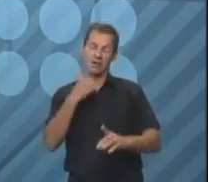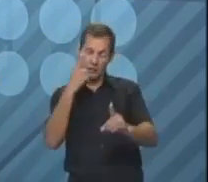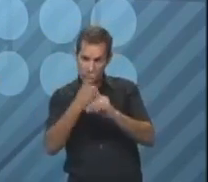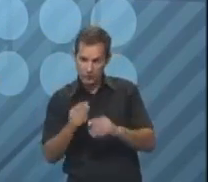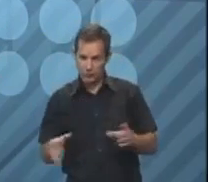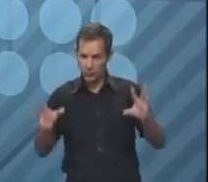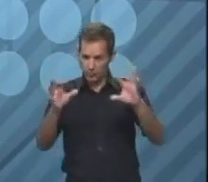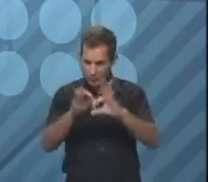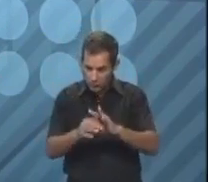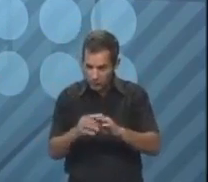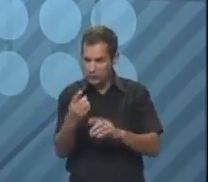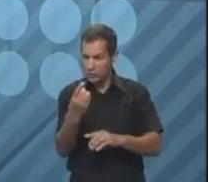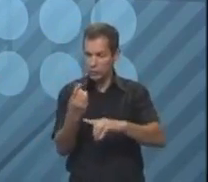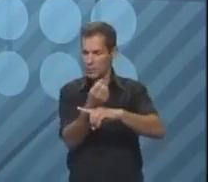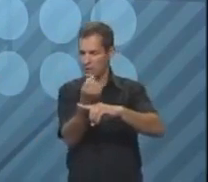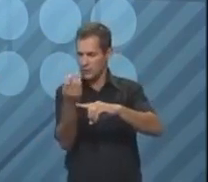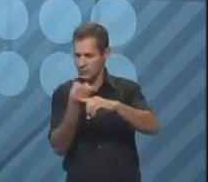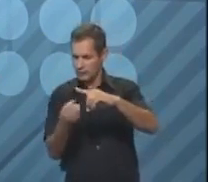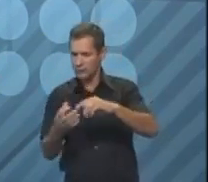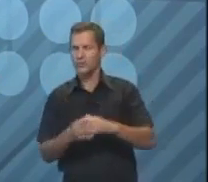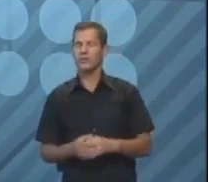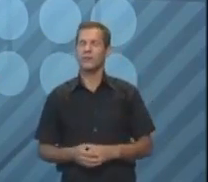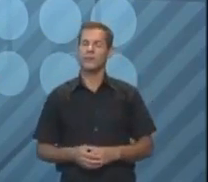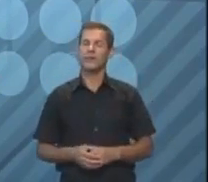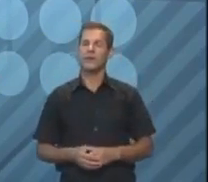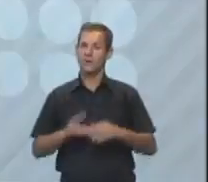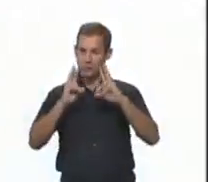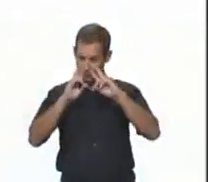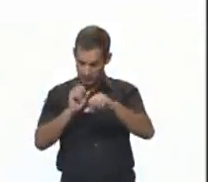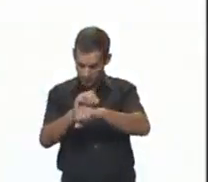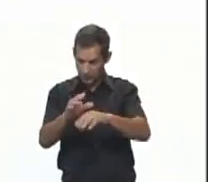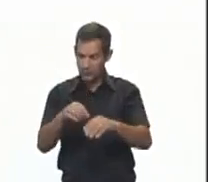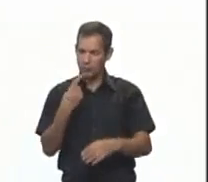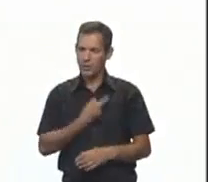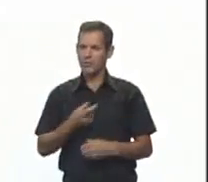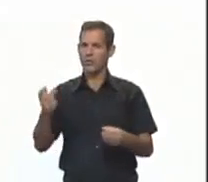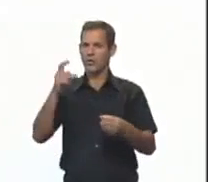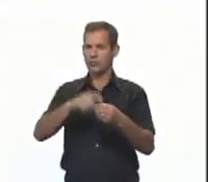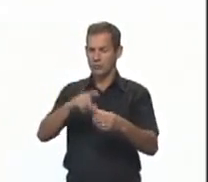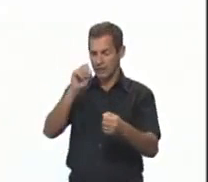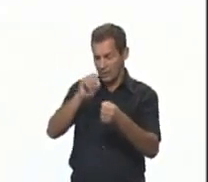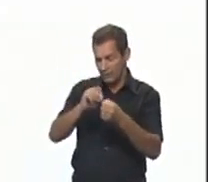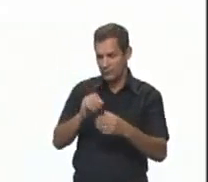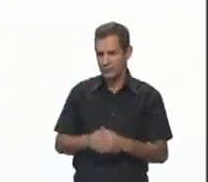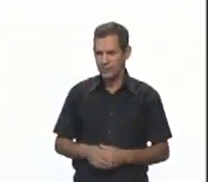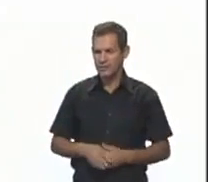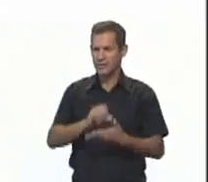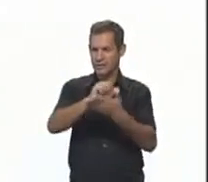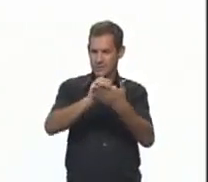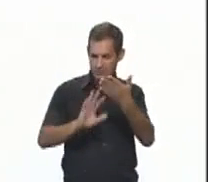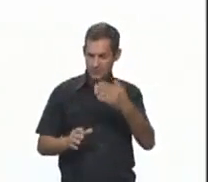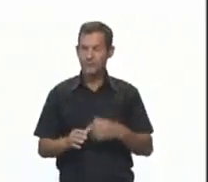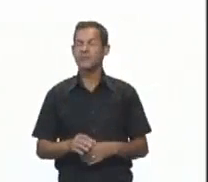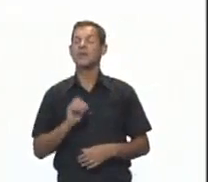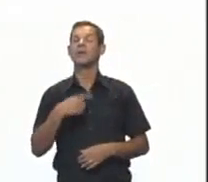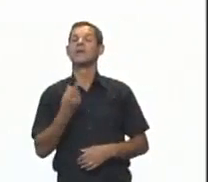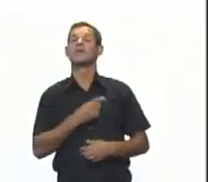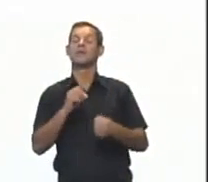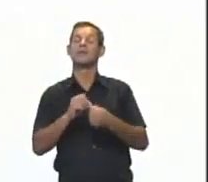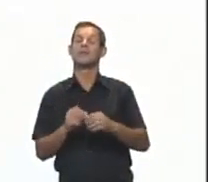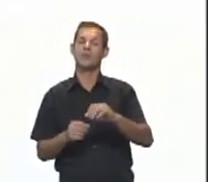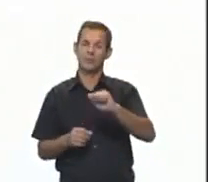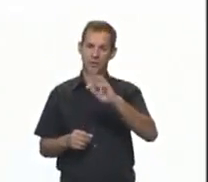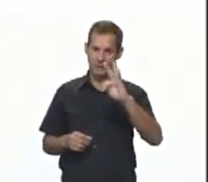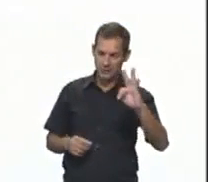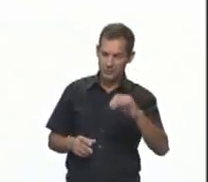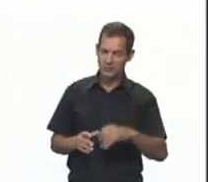a uma integral de uma função imediata. Acompanhe no quadro, então, para a gente retomar a fazer os exercícios. Então, o que a gente faz com esse a